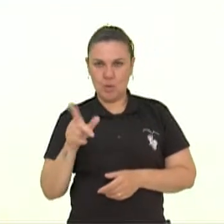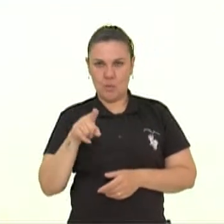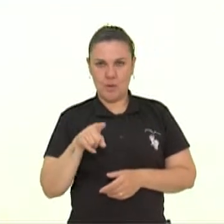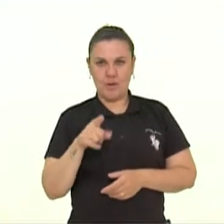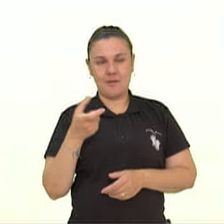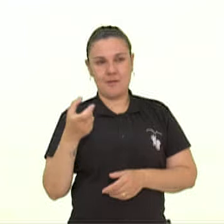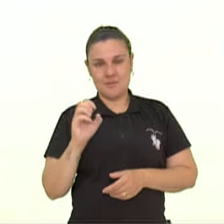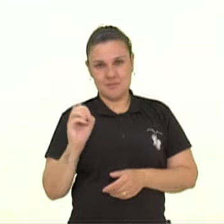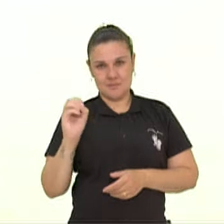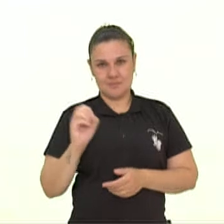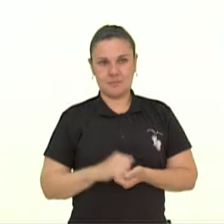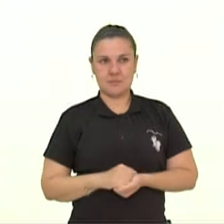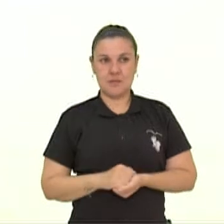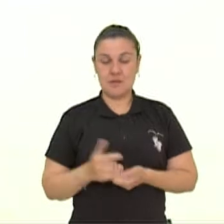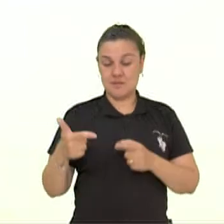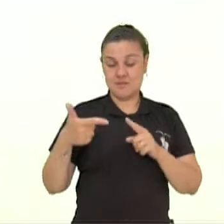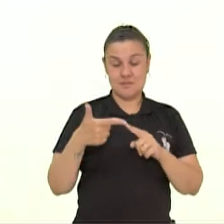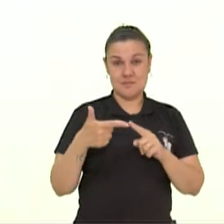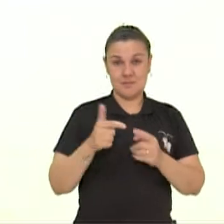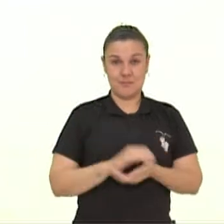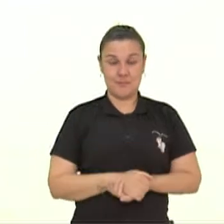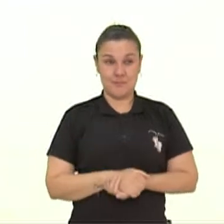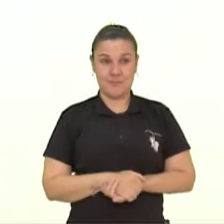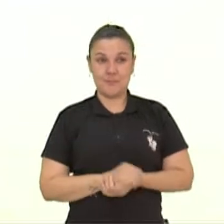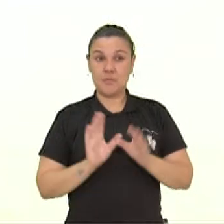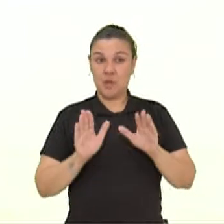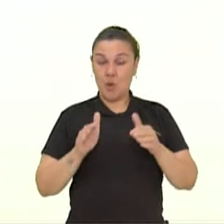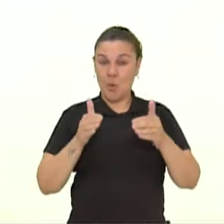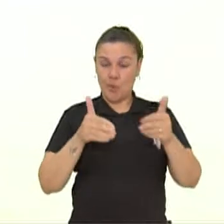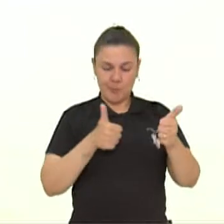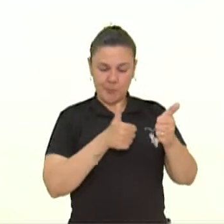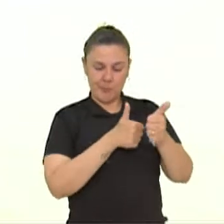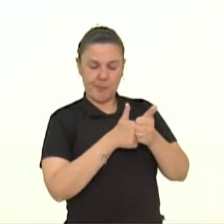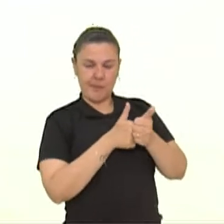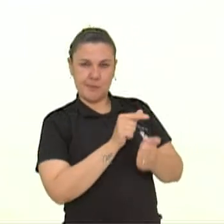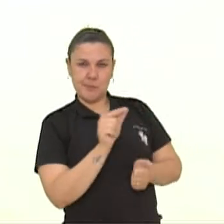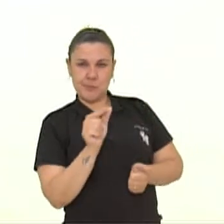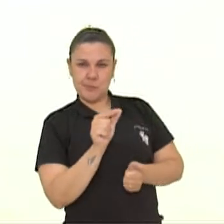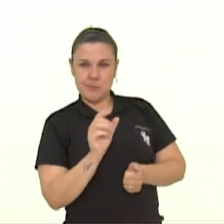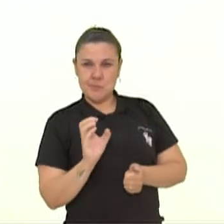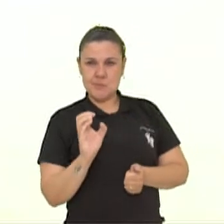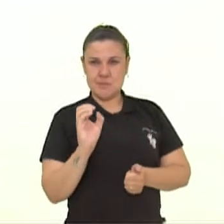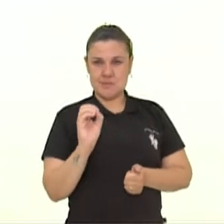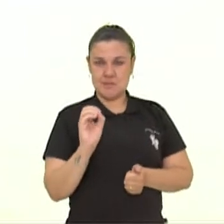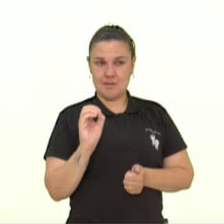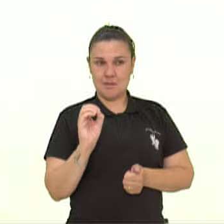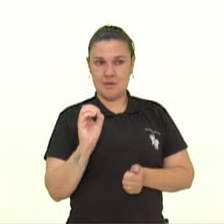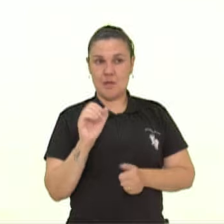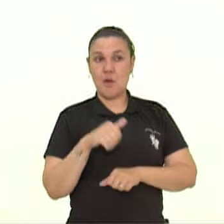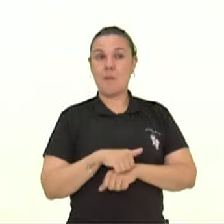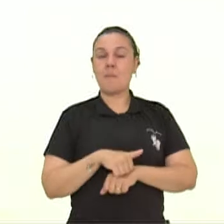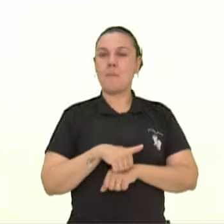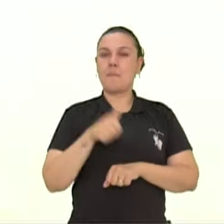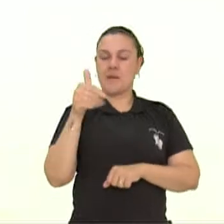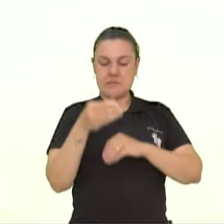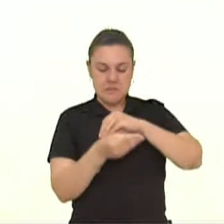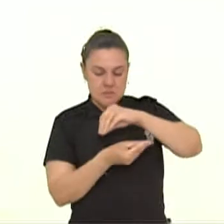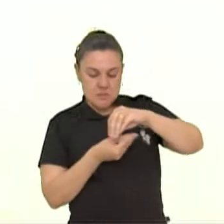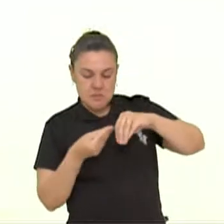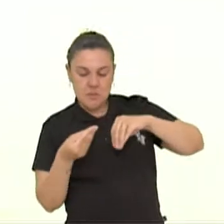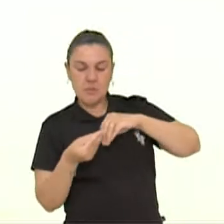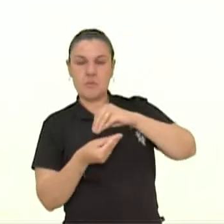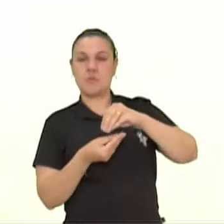Observações importantes. Quando todos os valores da variável são iguais, o desvio padrão é zero. Lembra lá? Grupo